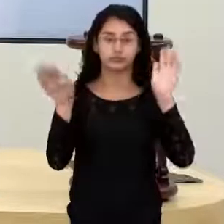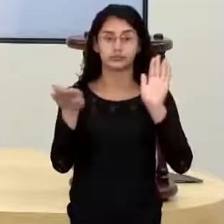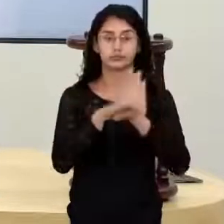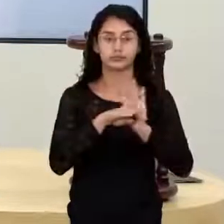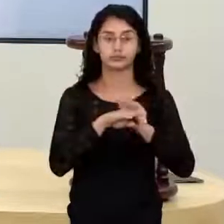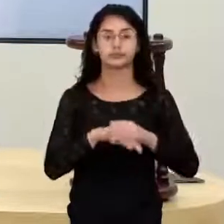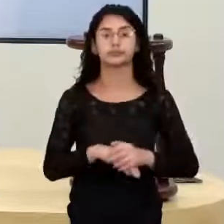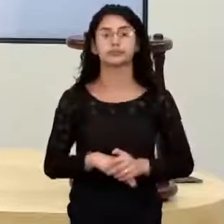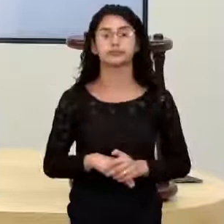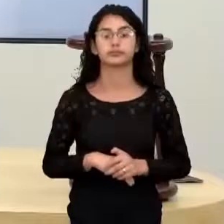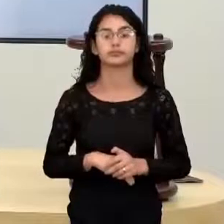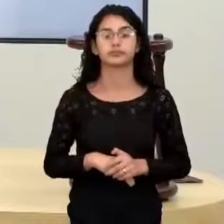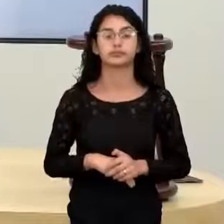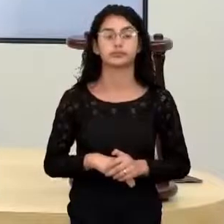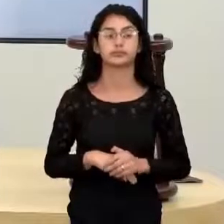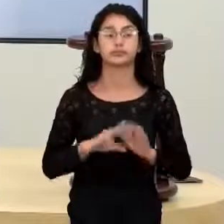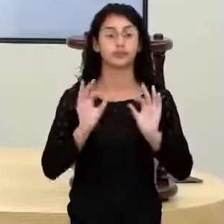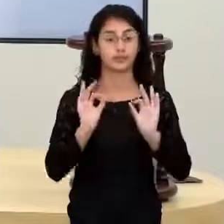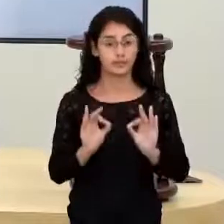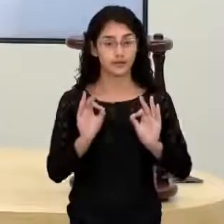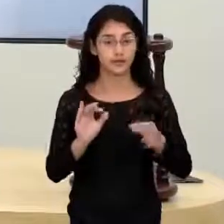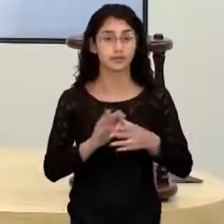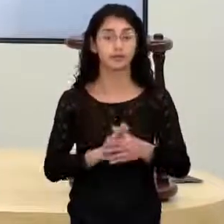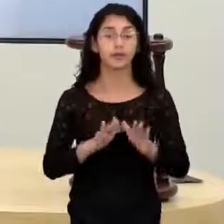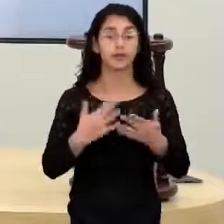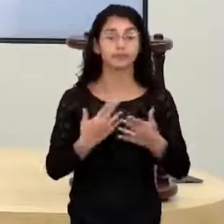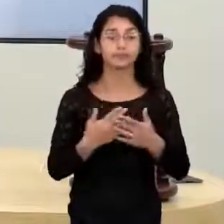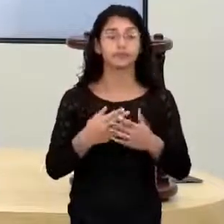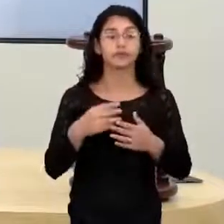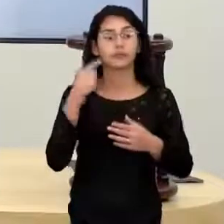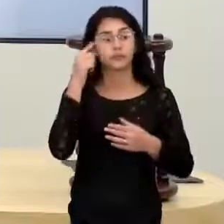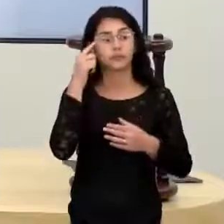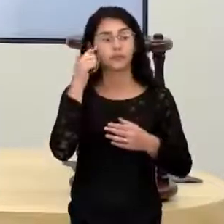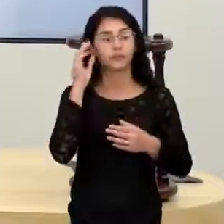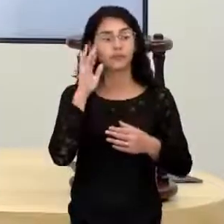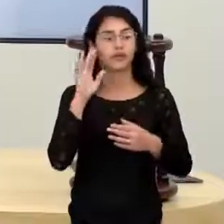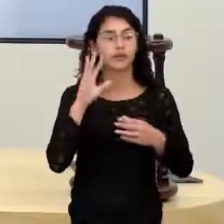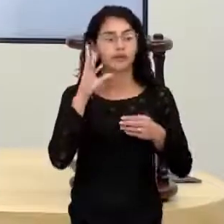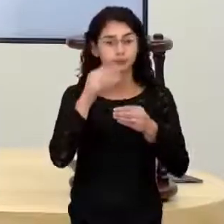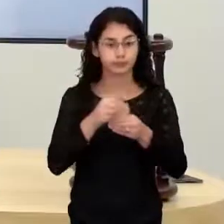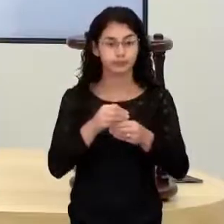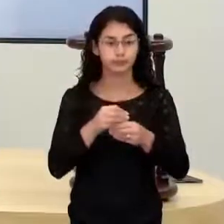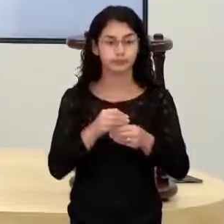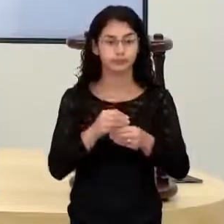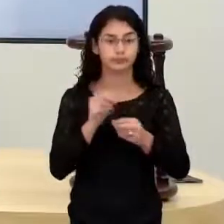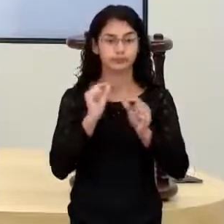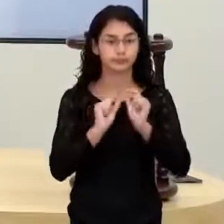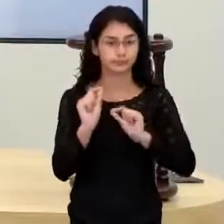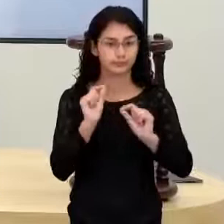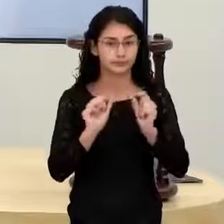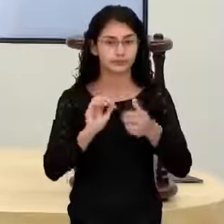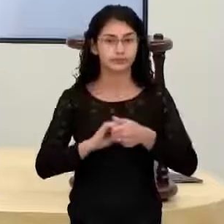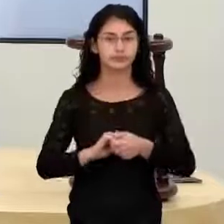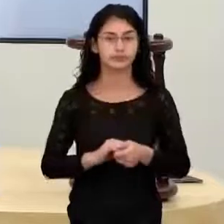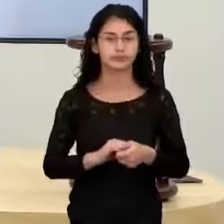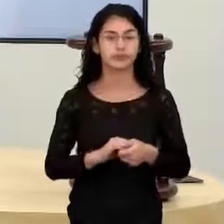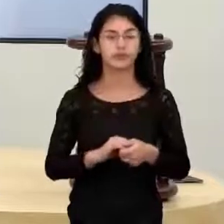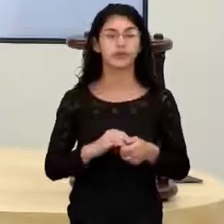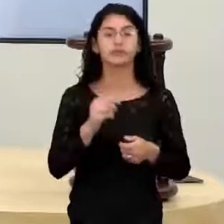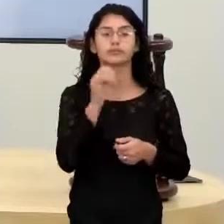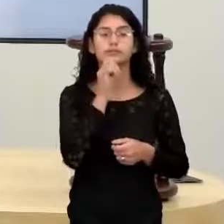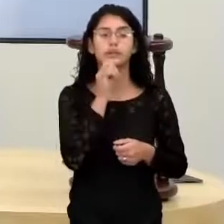mesmo. Então, assim, ó, se a gente for pensar bem resumido, para pensar, vamos pensar assim, da maneira